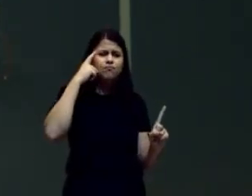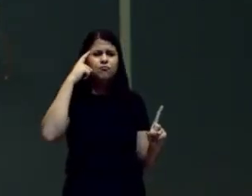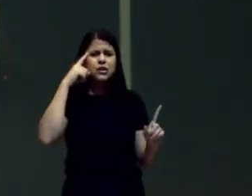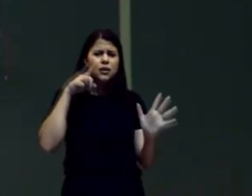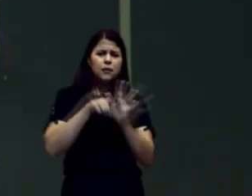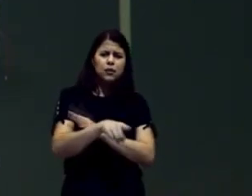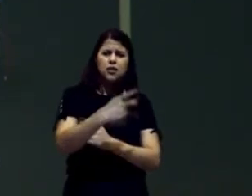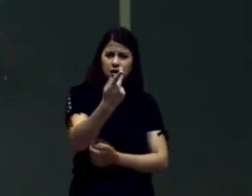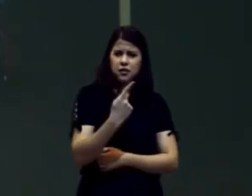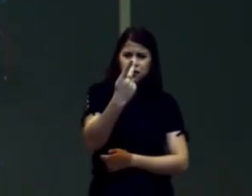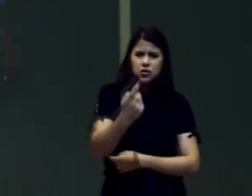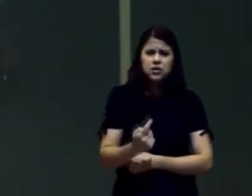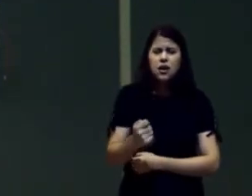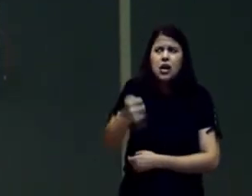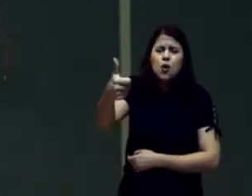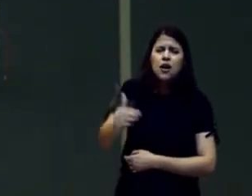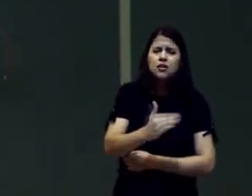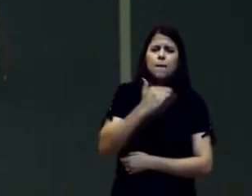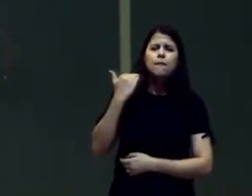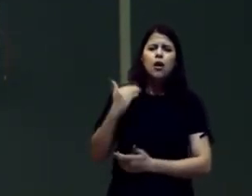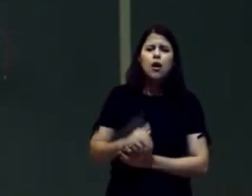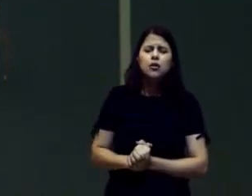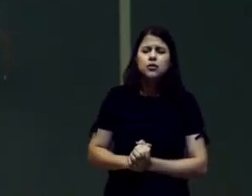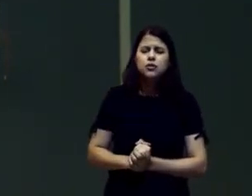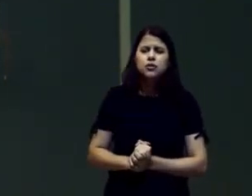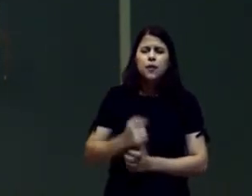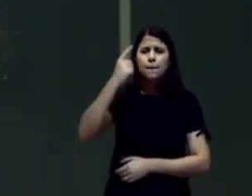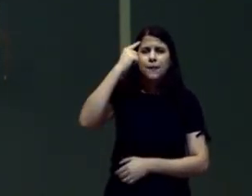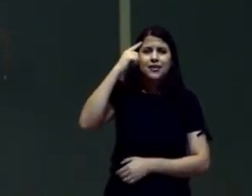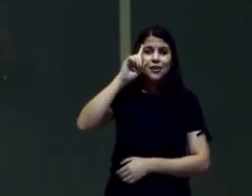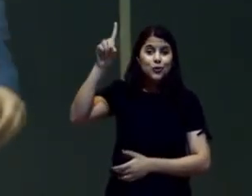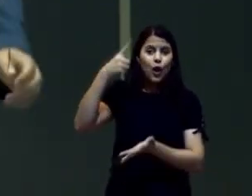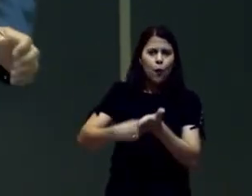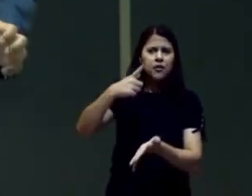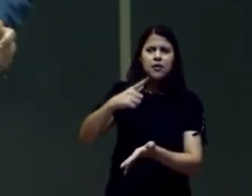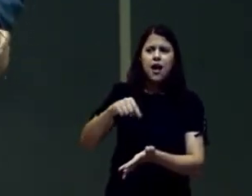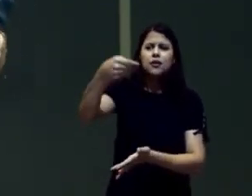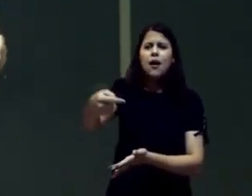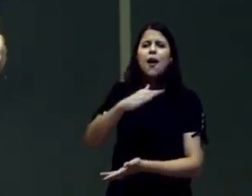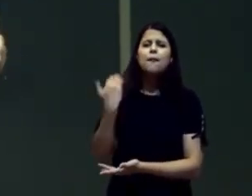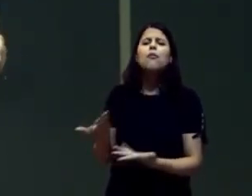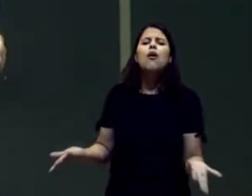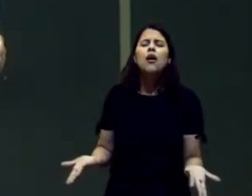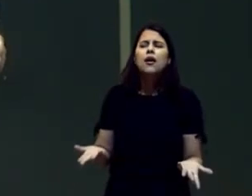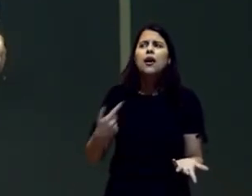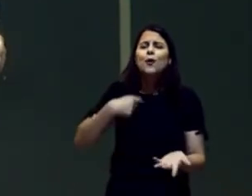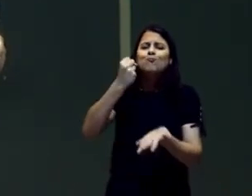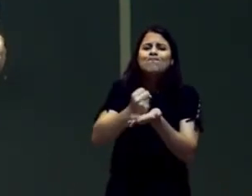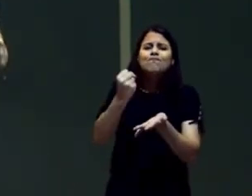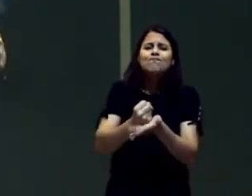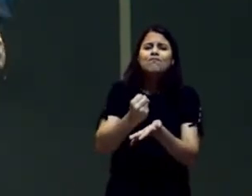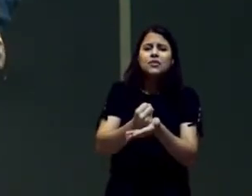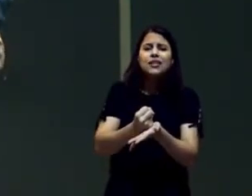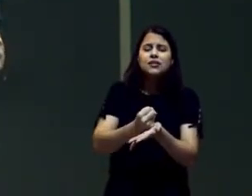nossa morte, poderíamos deixar no nosso testamento uma herança chamada missões,